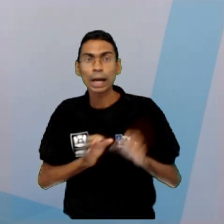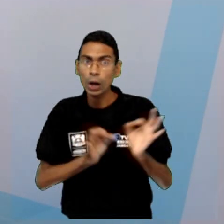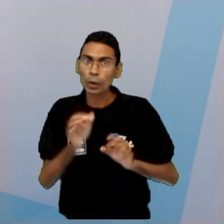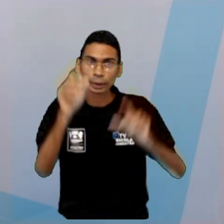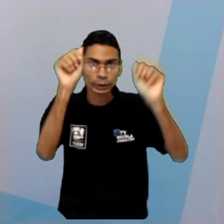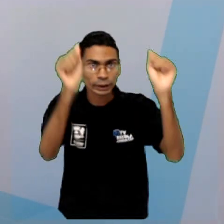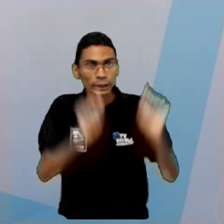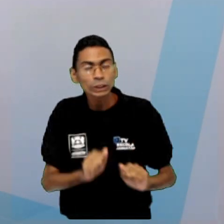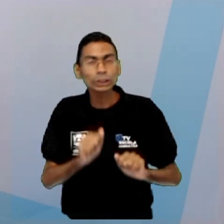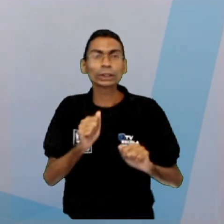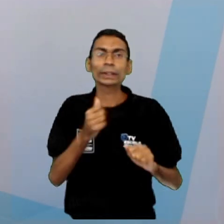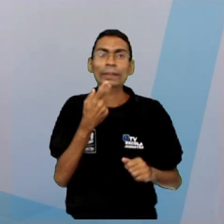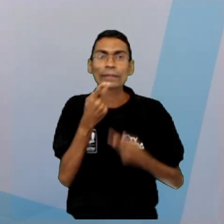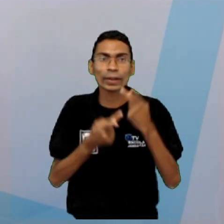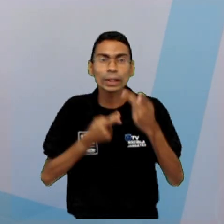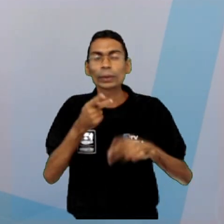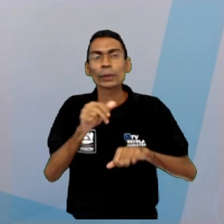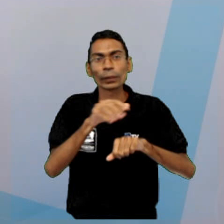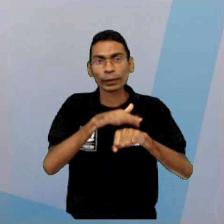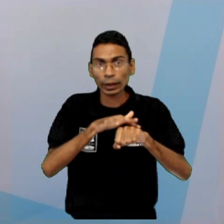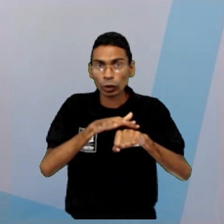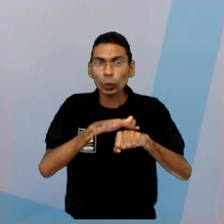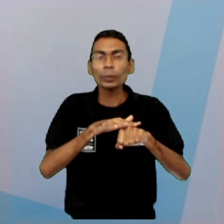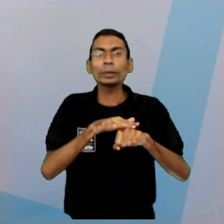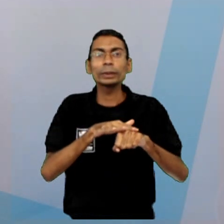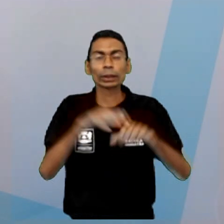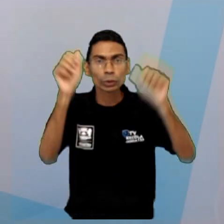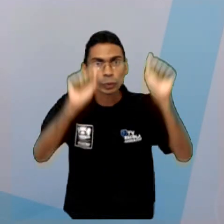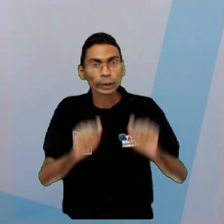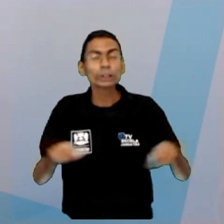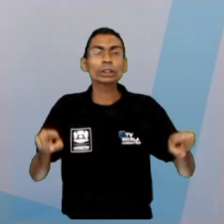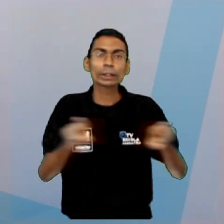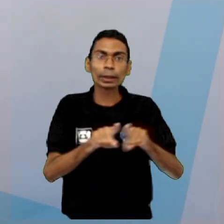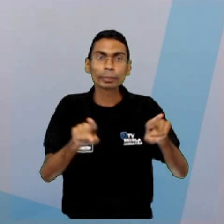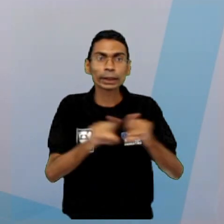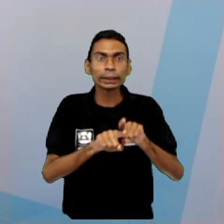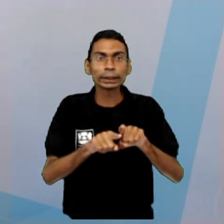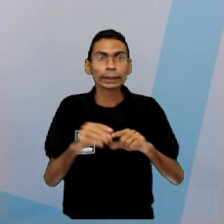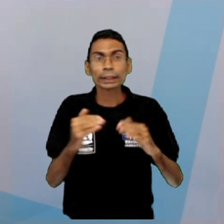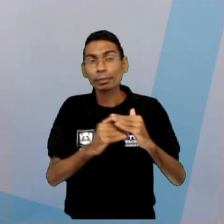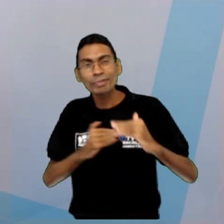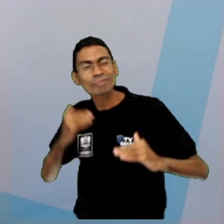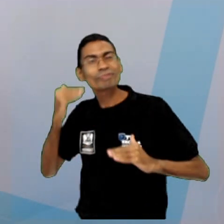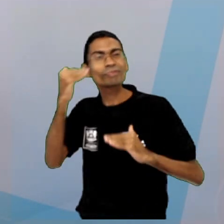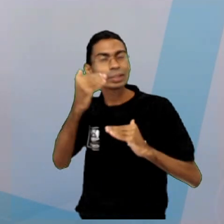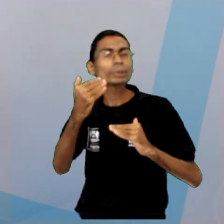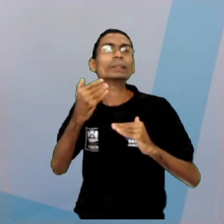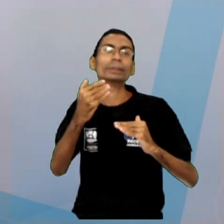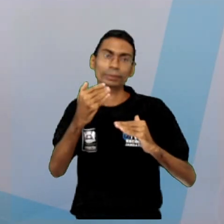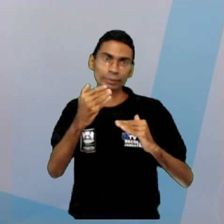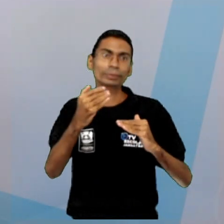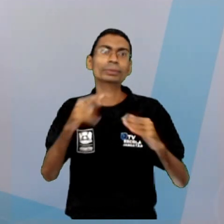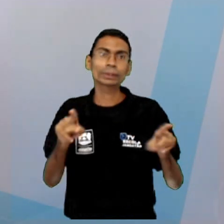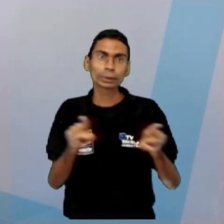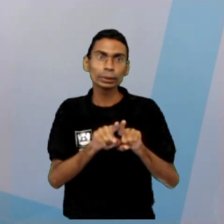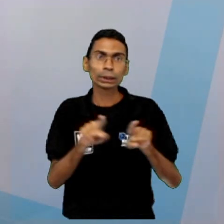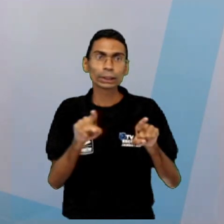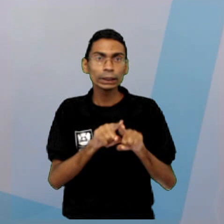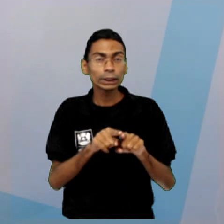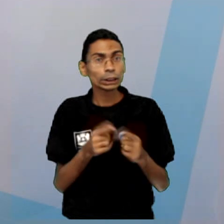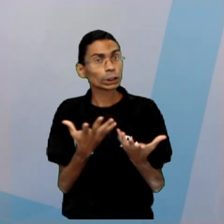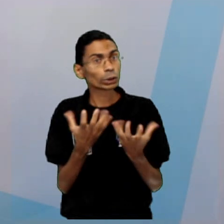e as limitações que a doença dele trouxe para ele, e também falamos da superação, né? Que ele não